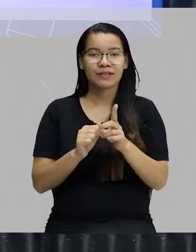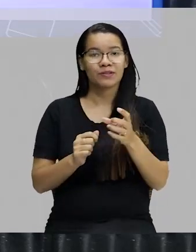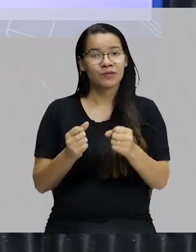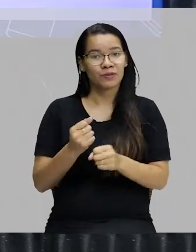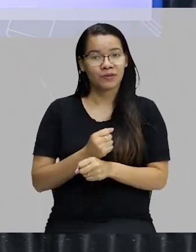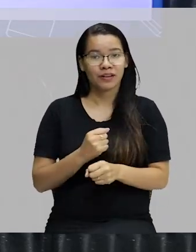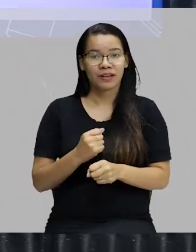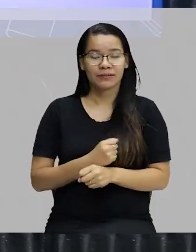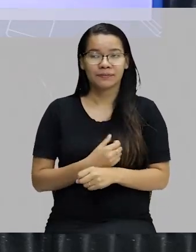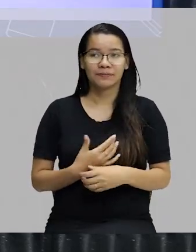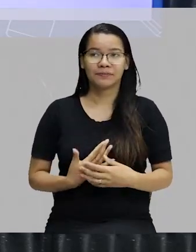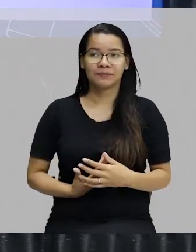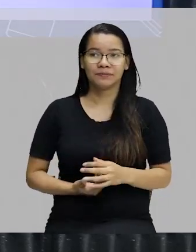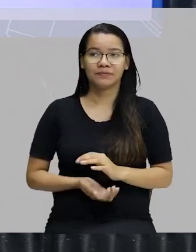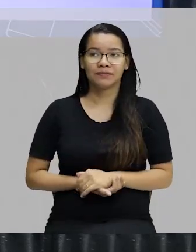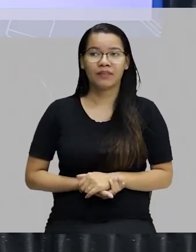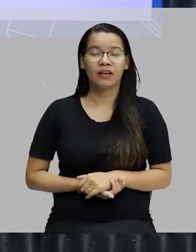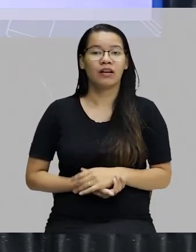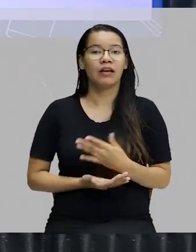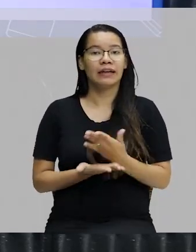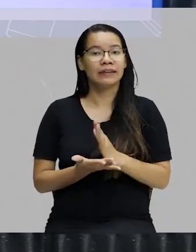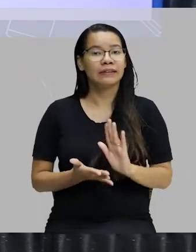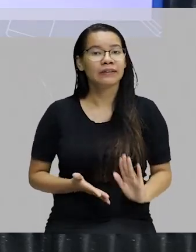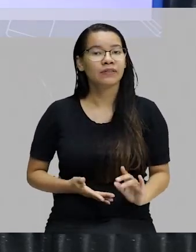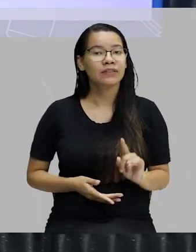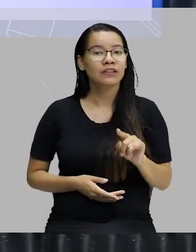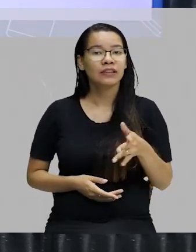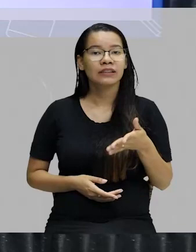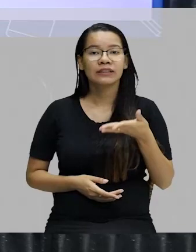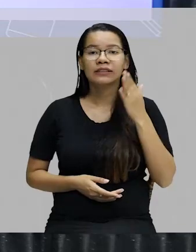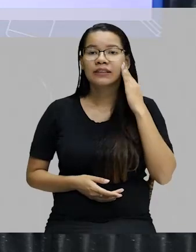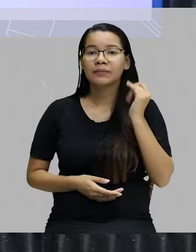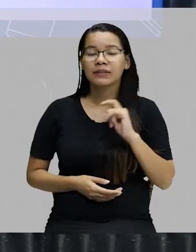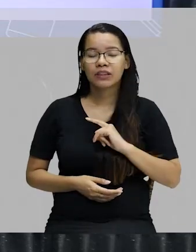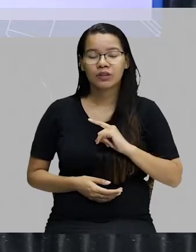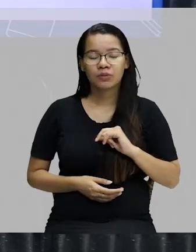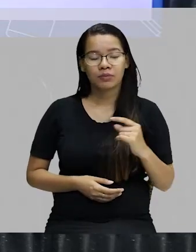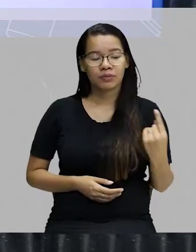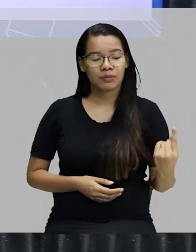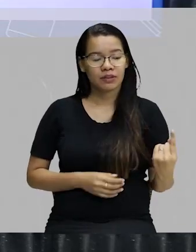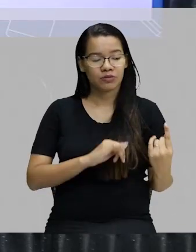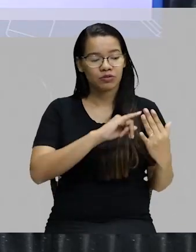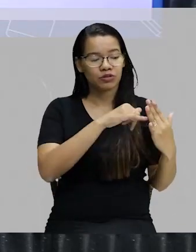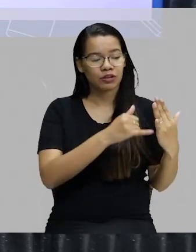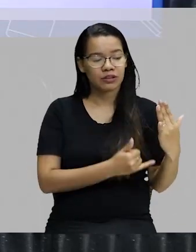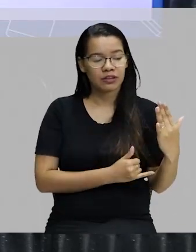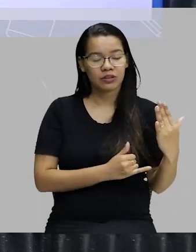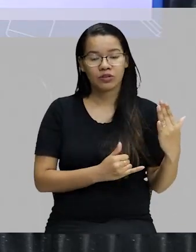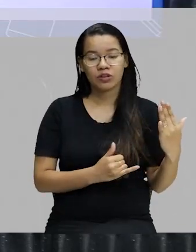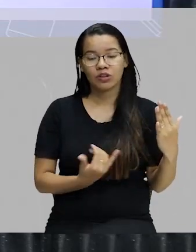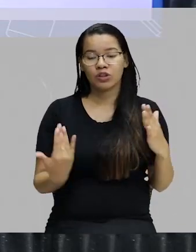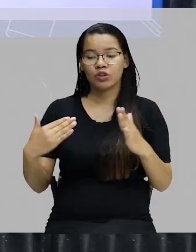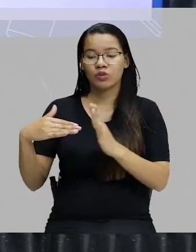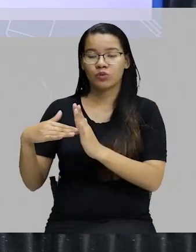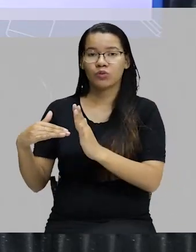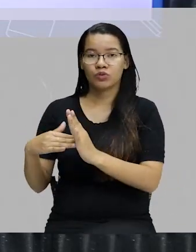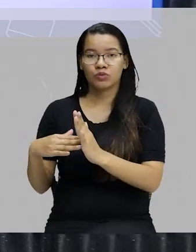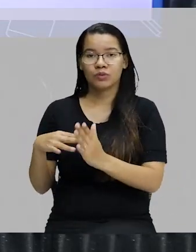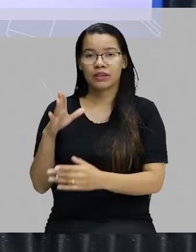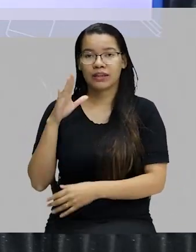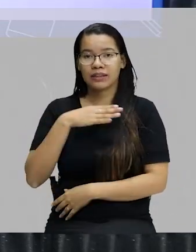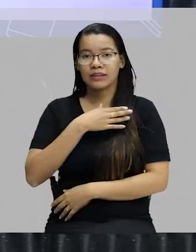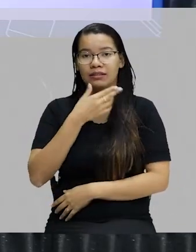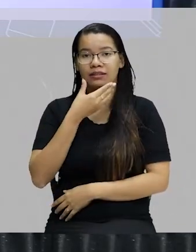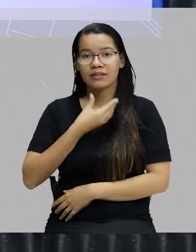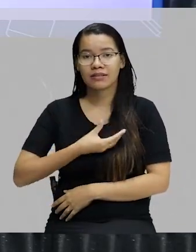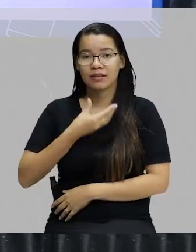ano. Então, sequência finita, porque você sabe que tem o primeiro mês, janeiro, e o último mês lá em dezembro. São 12